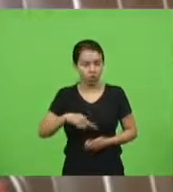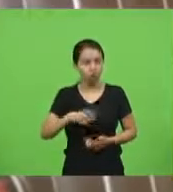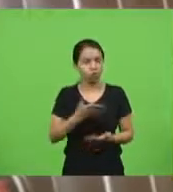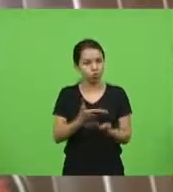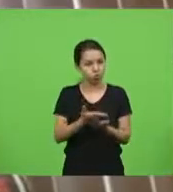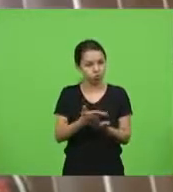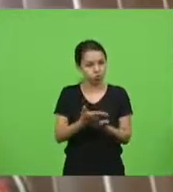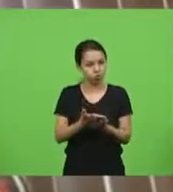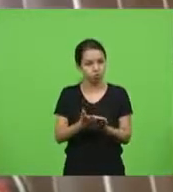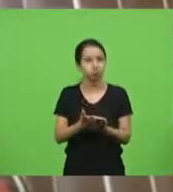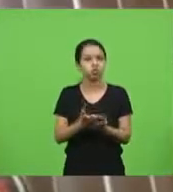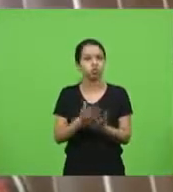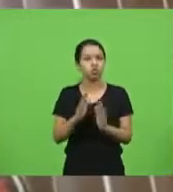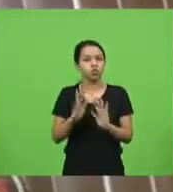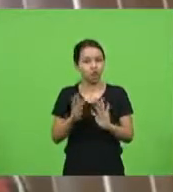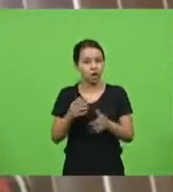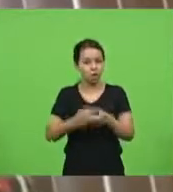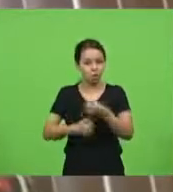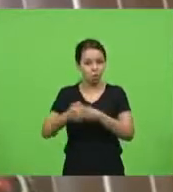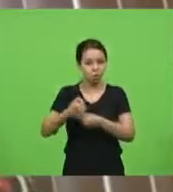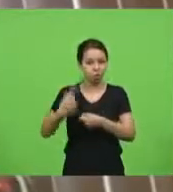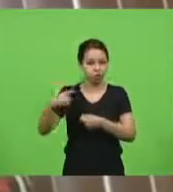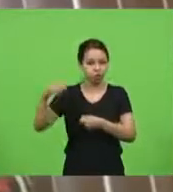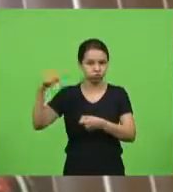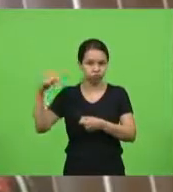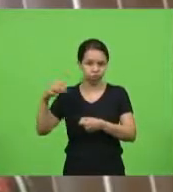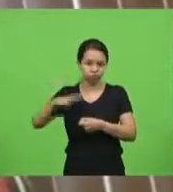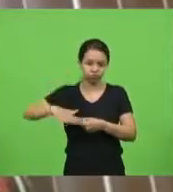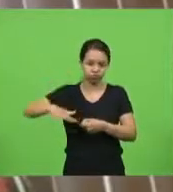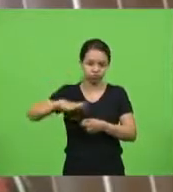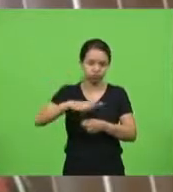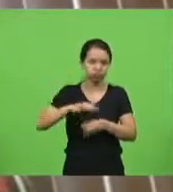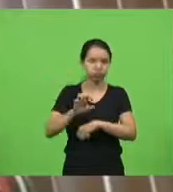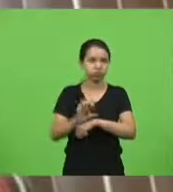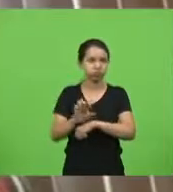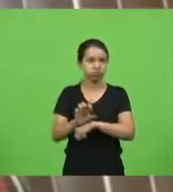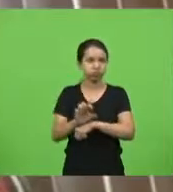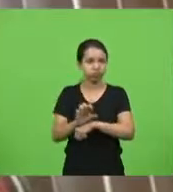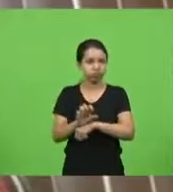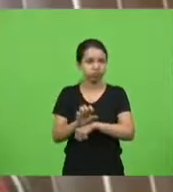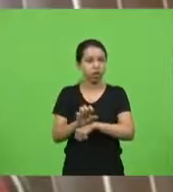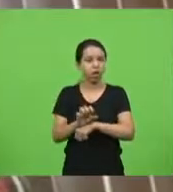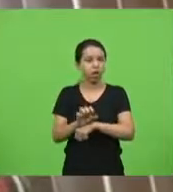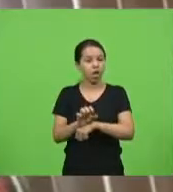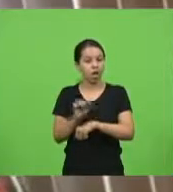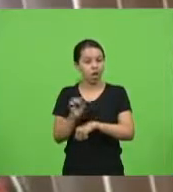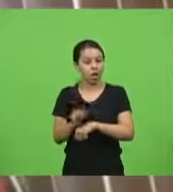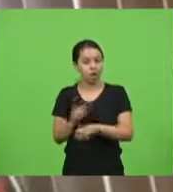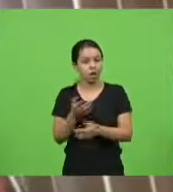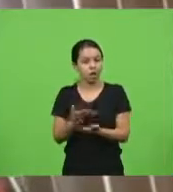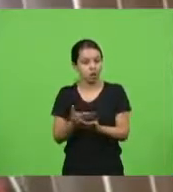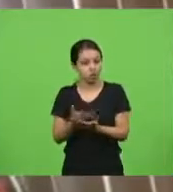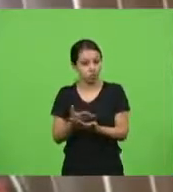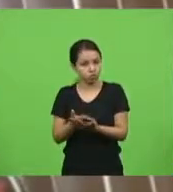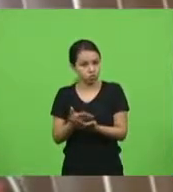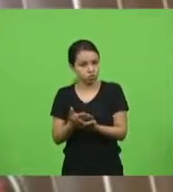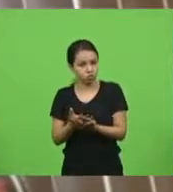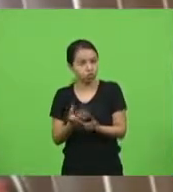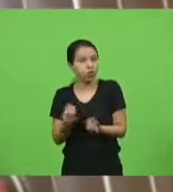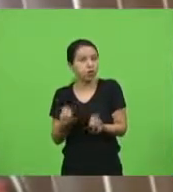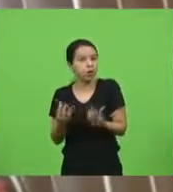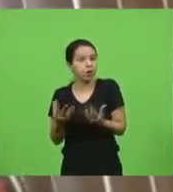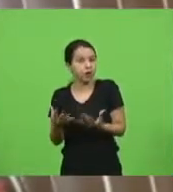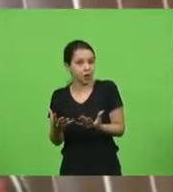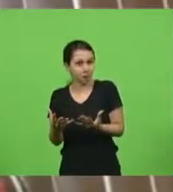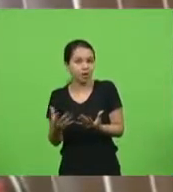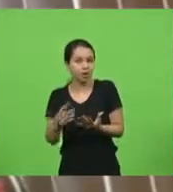Estado-Maior, no ano passado. Esse estudo que nós fizemos, ou fizemos para poder aplicar,